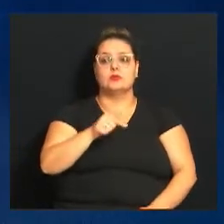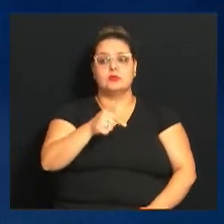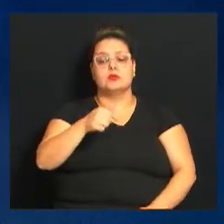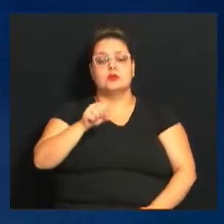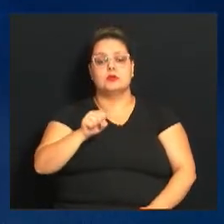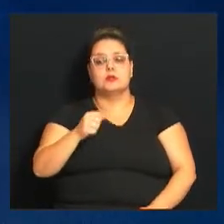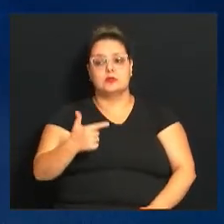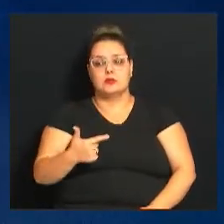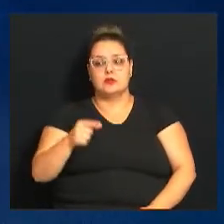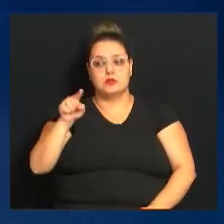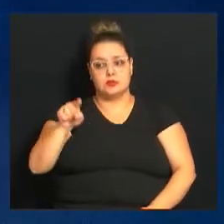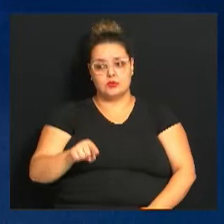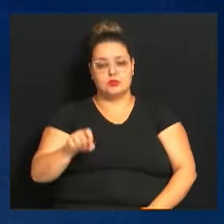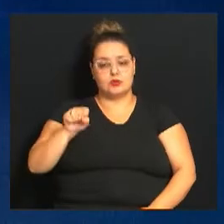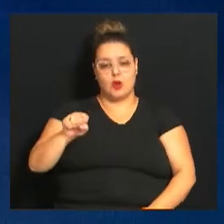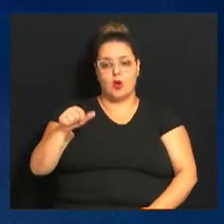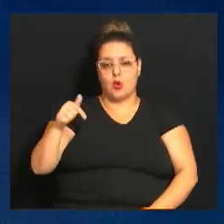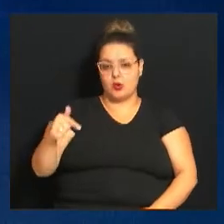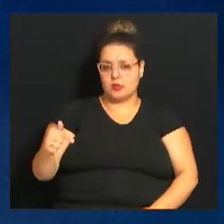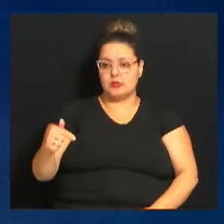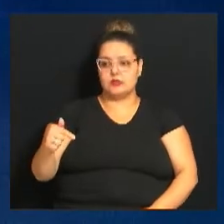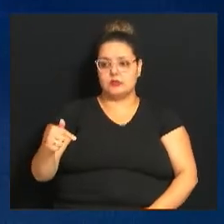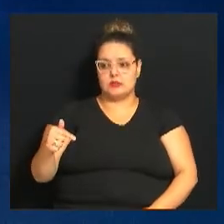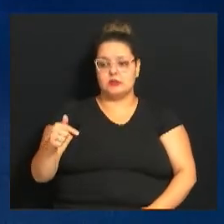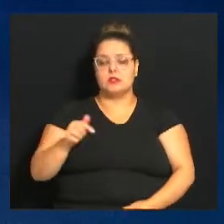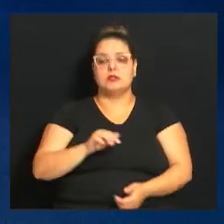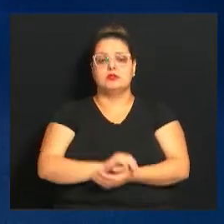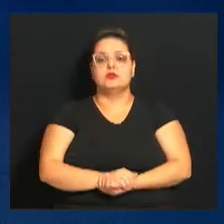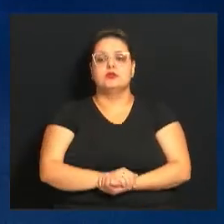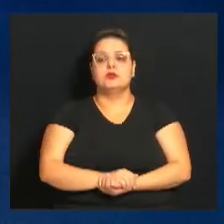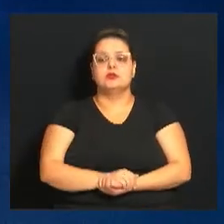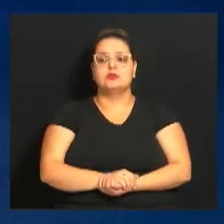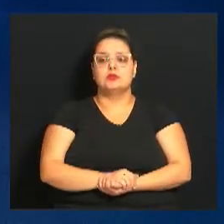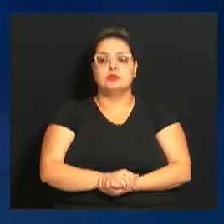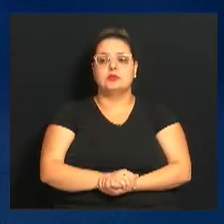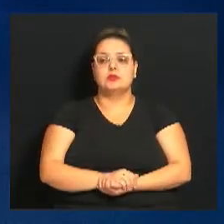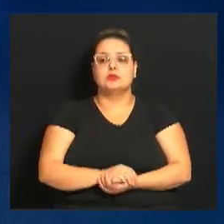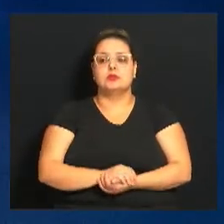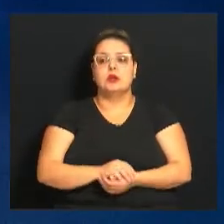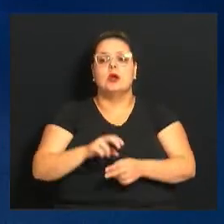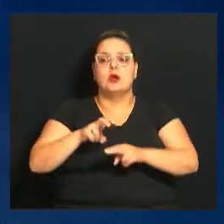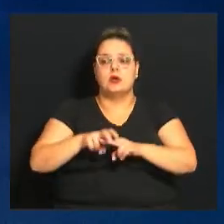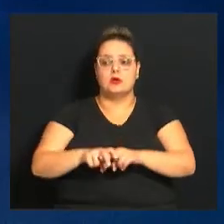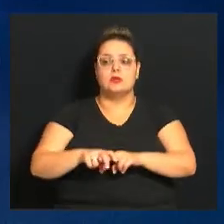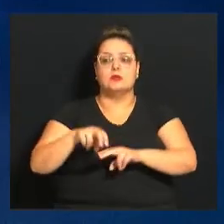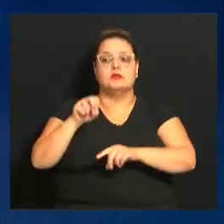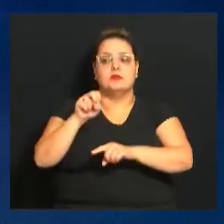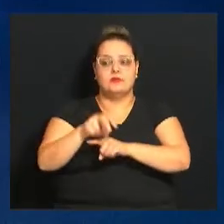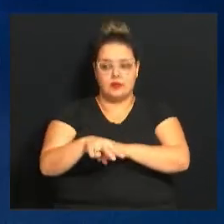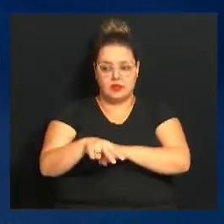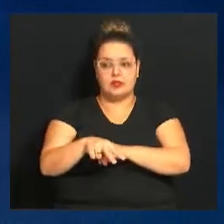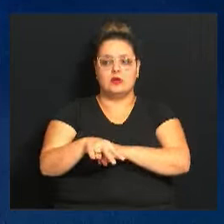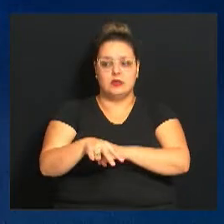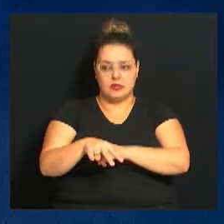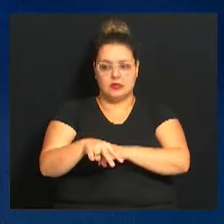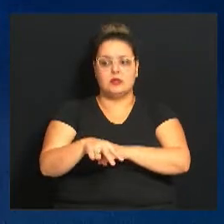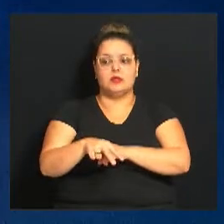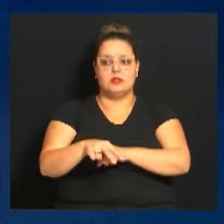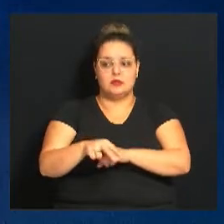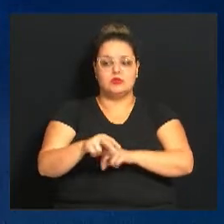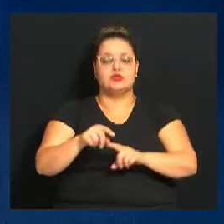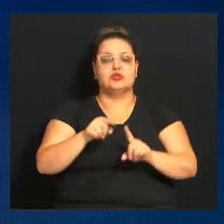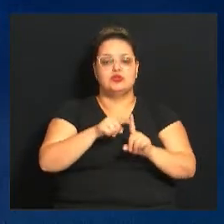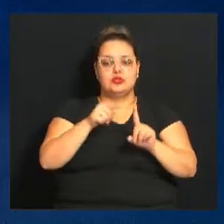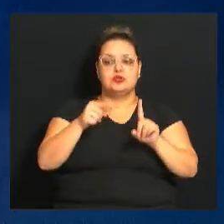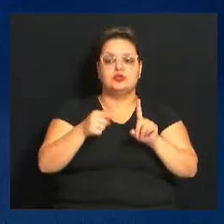5.782 de abril de 1987, que dispõe sobre assentos reservados para uso de